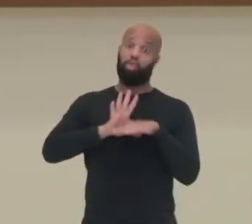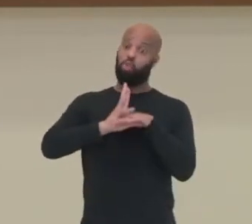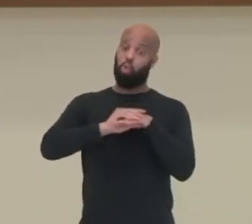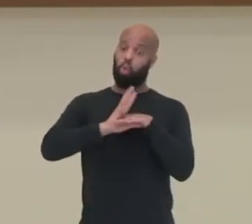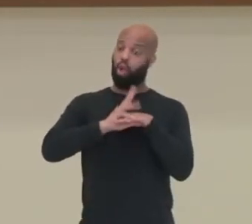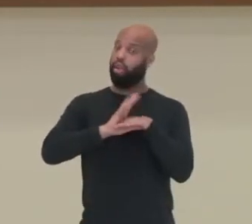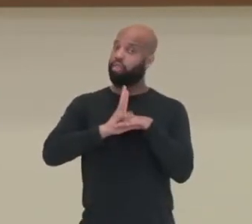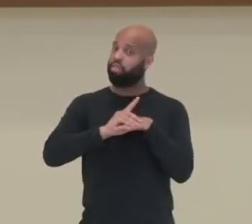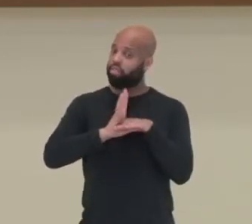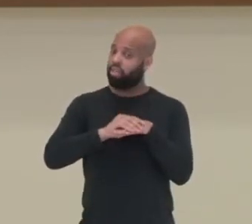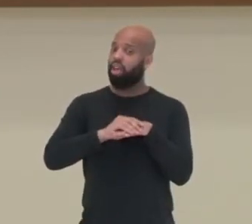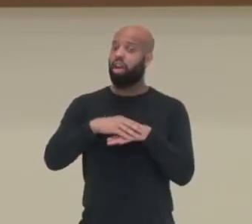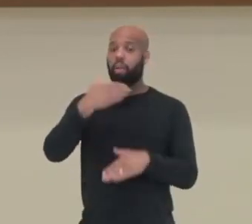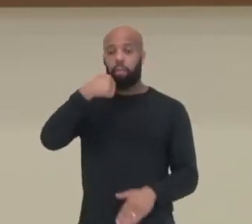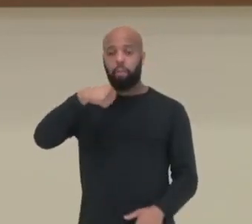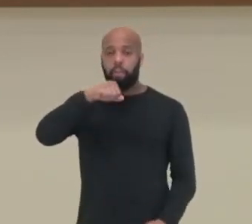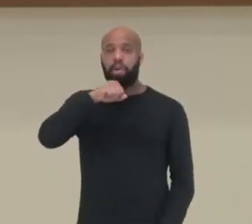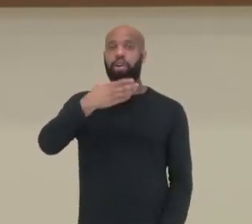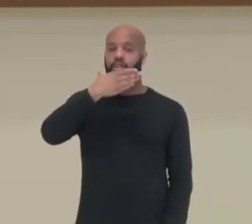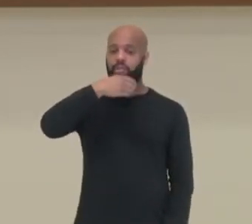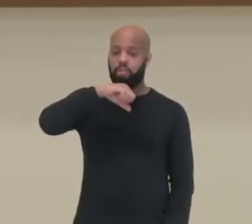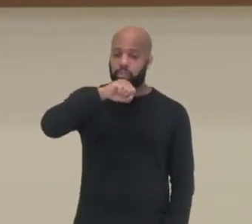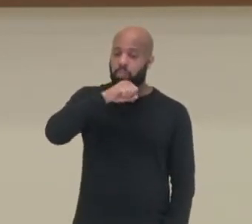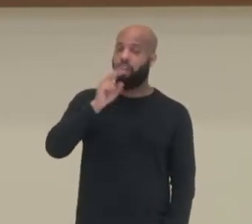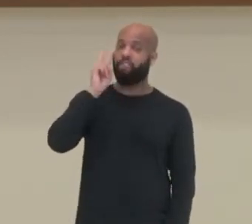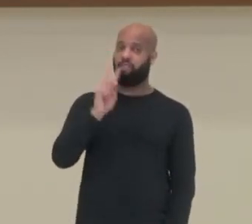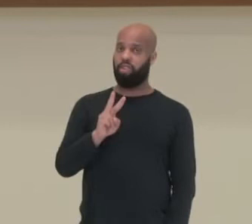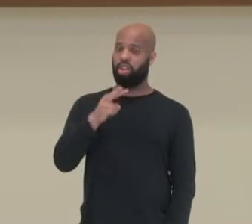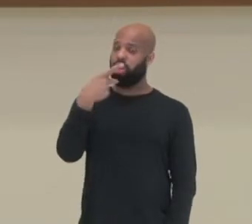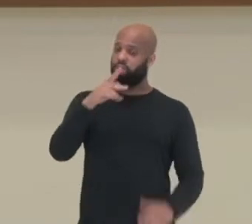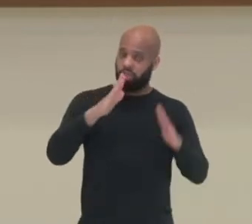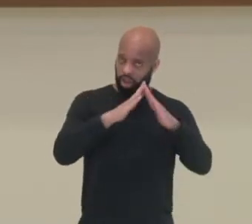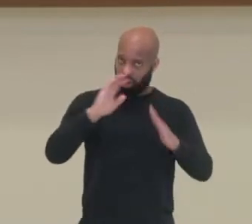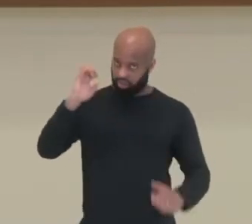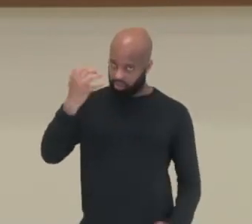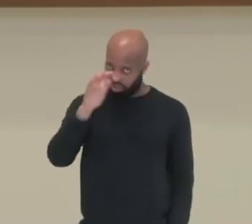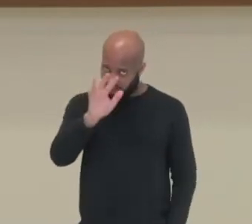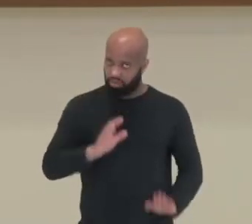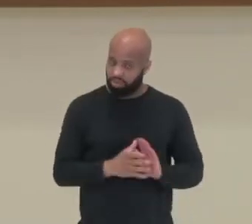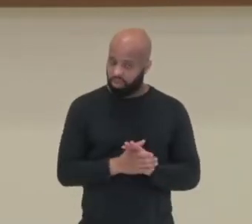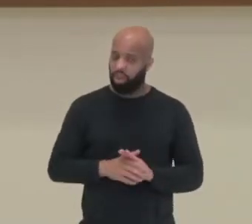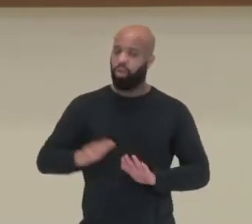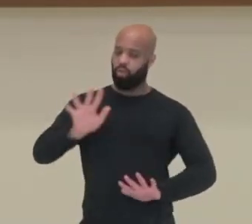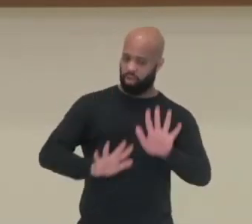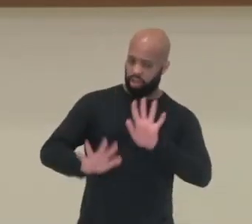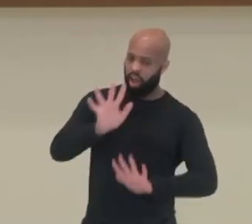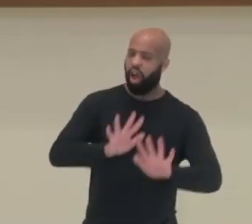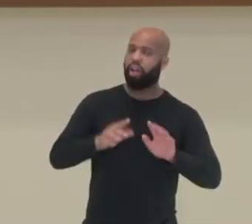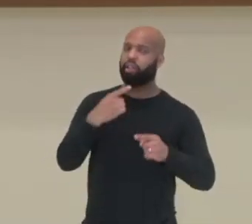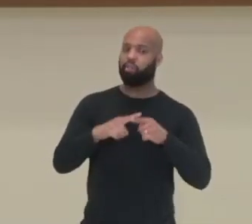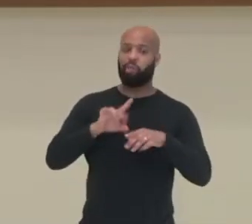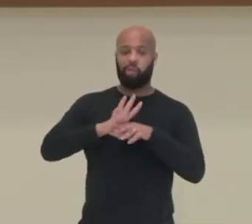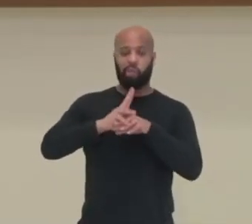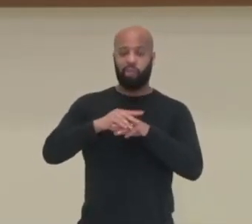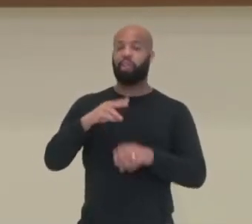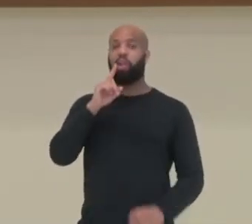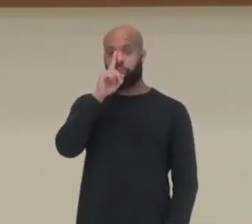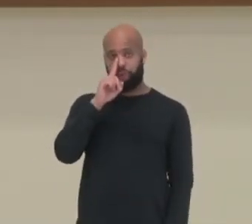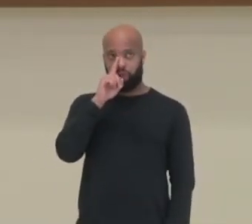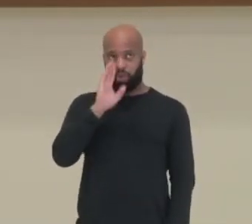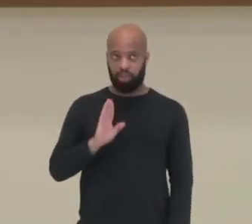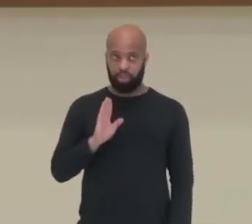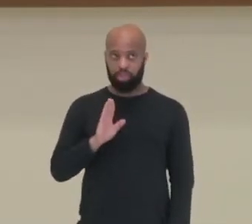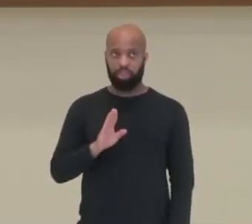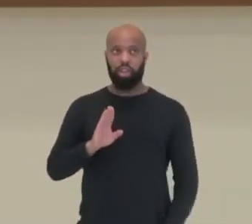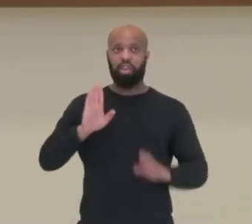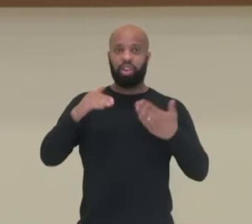pelos responsáveis, se isso não está acontecendo dentro da sua residência, porque é uma doença silenciosa e quando aparece, às